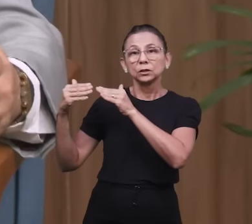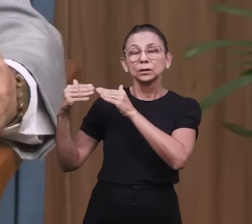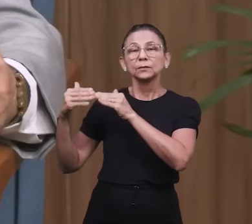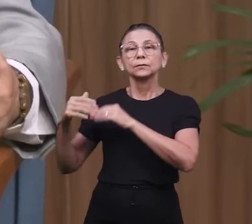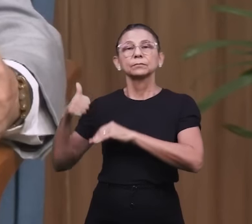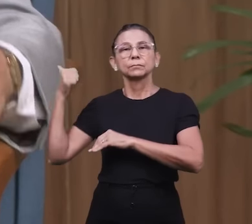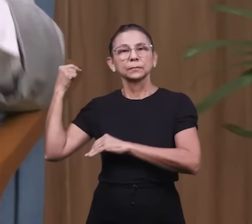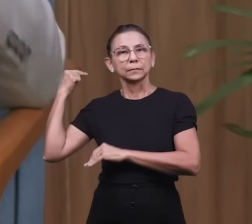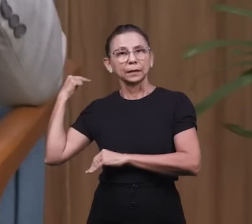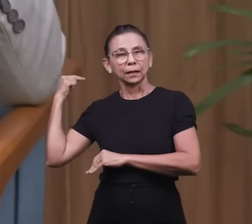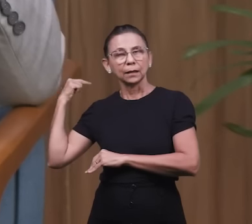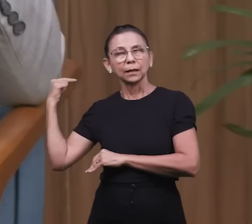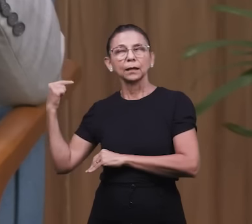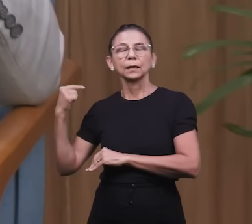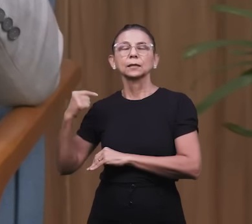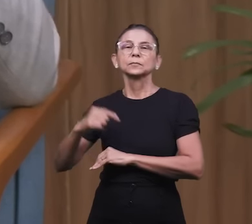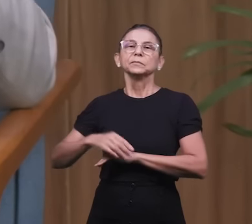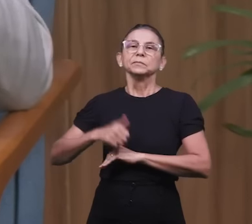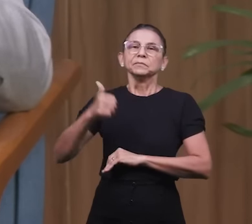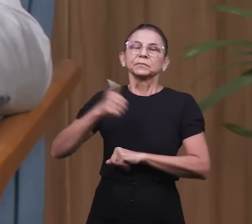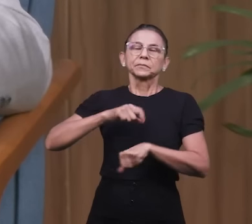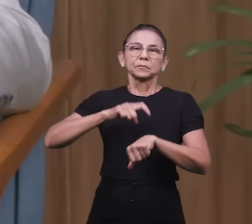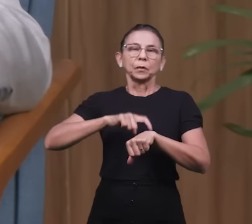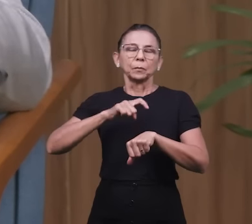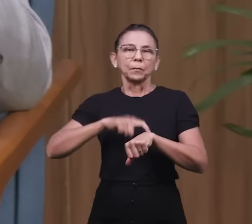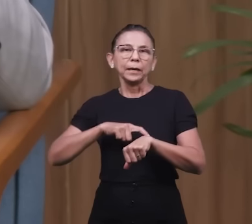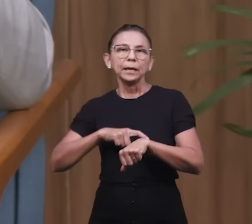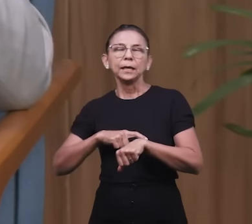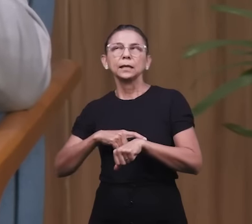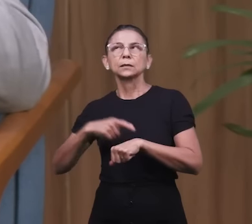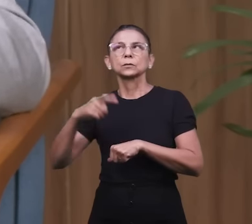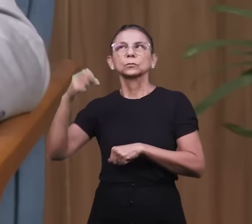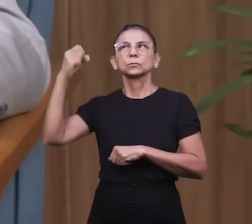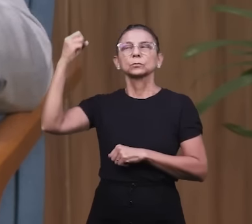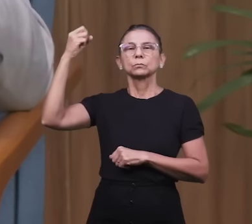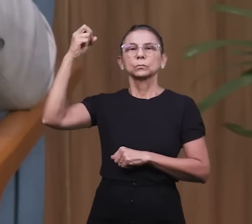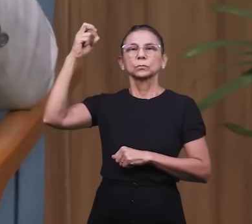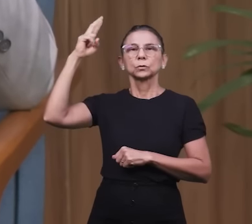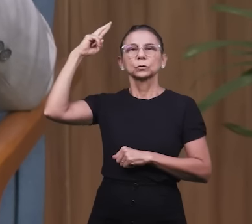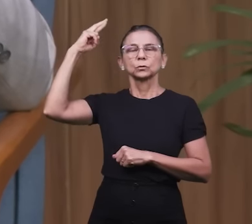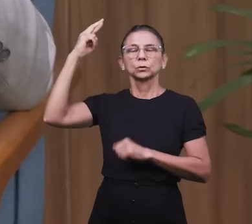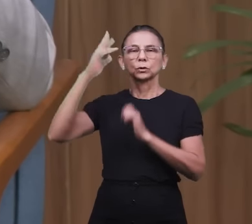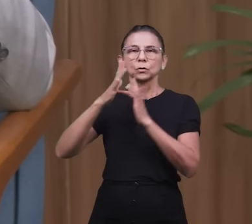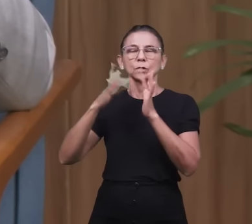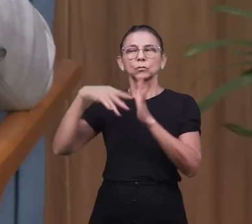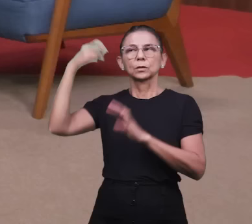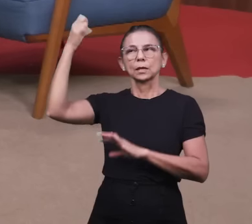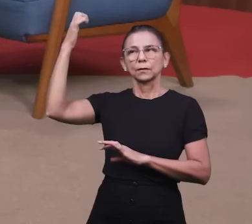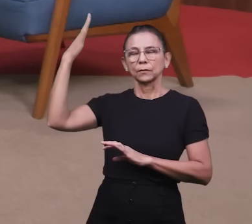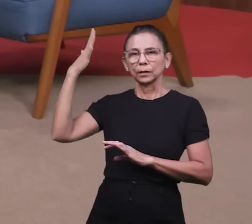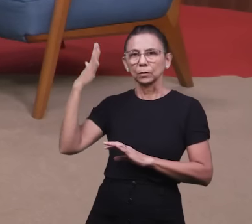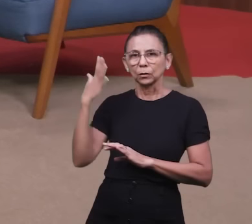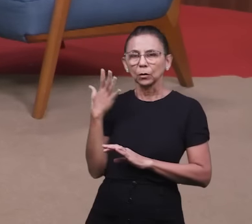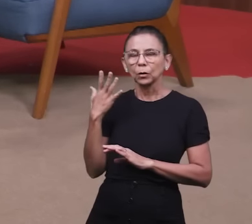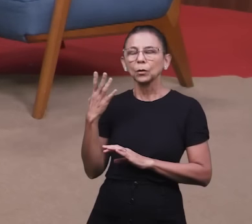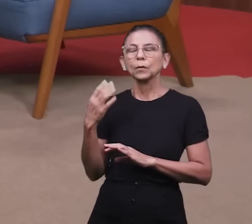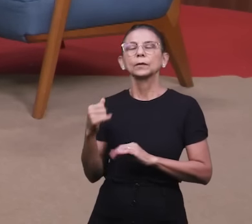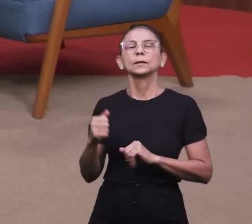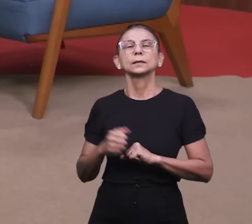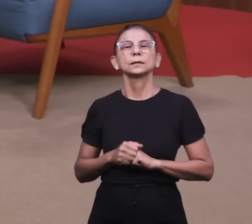no primeiro momento da Igreja Primitiva aquele momento em que foi trazido as orientações do Senhor que é o anúncio da